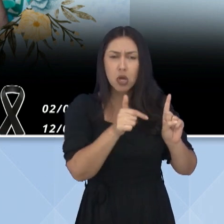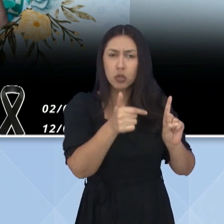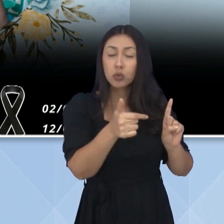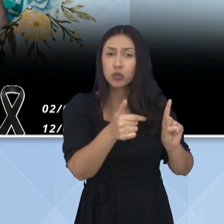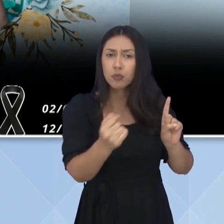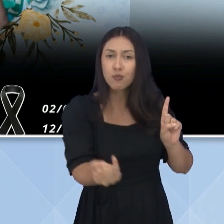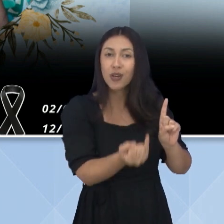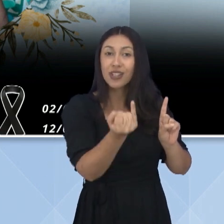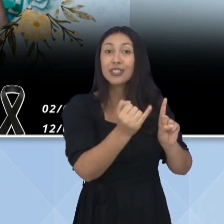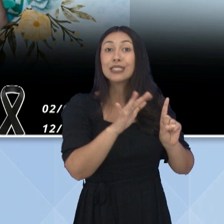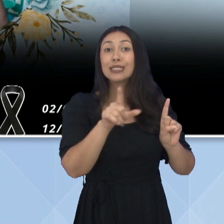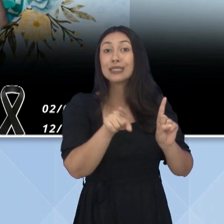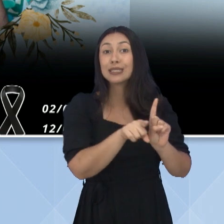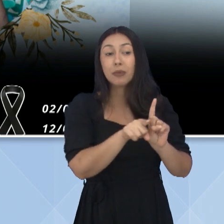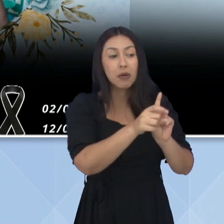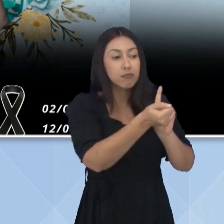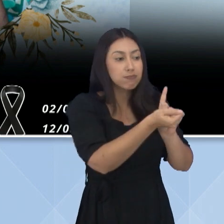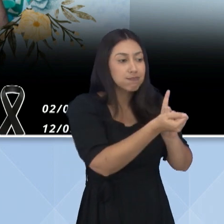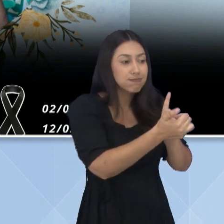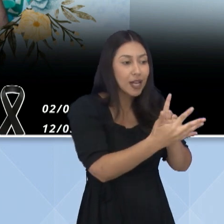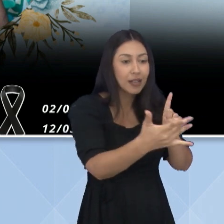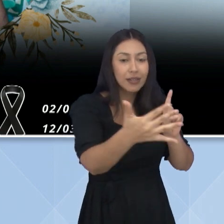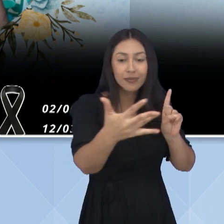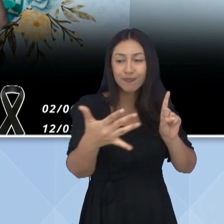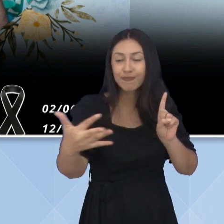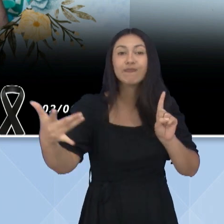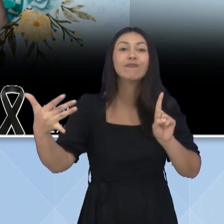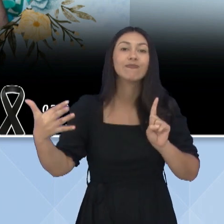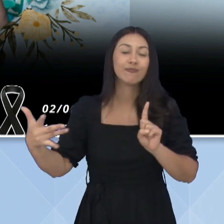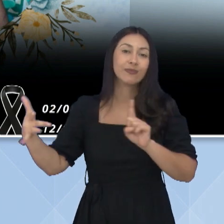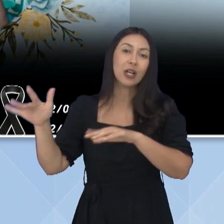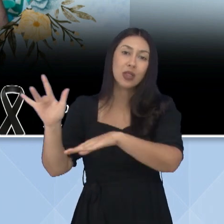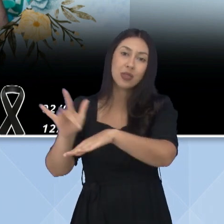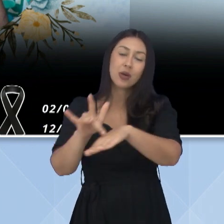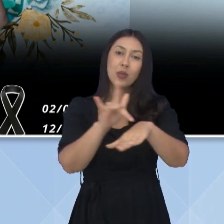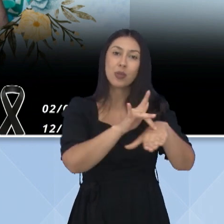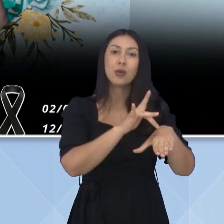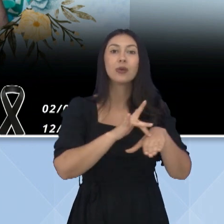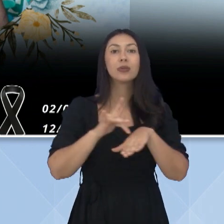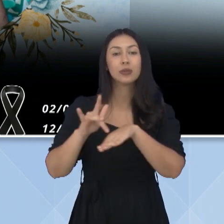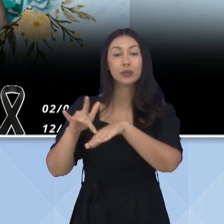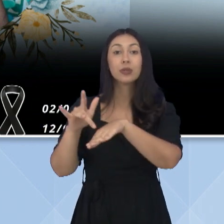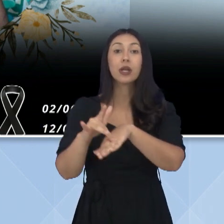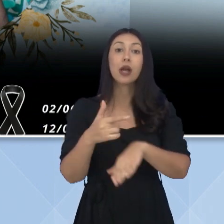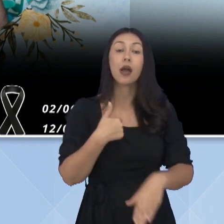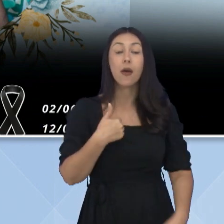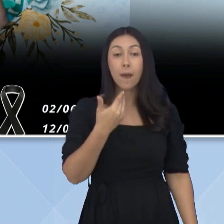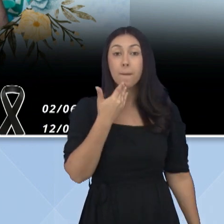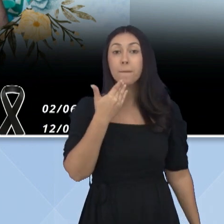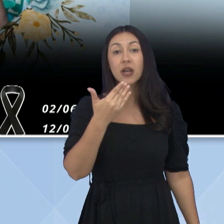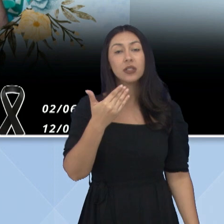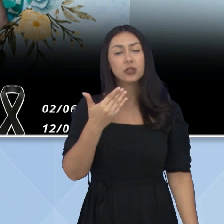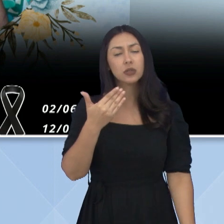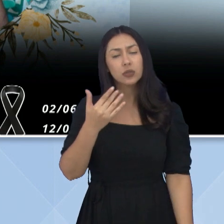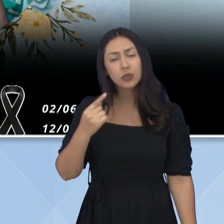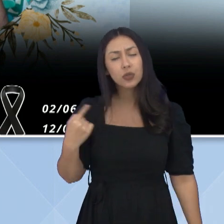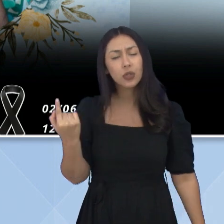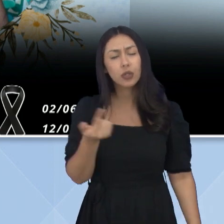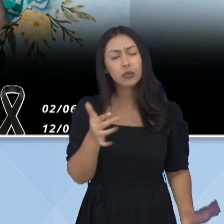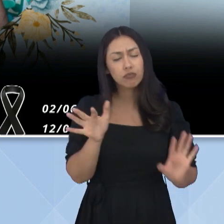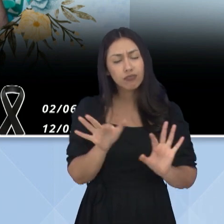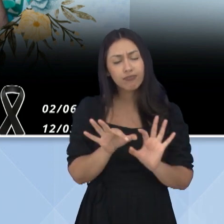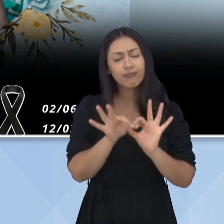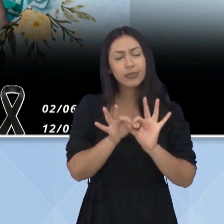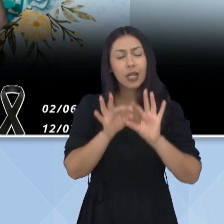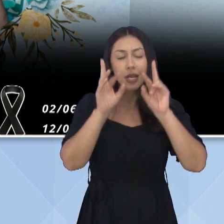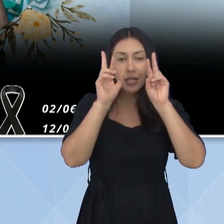luz que trouxe aos corações daqueles que tiveram o privilégio de conhecê-la. Peço a todos que nos unamos em um minuto de silêncio